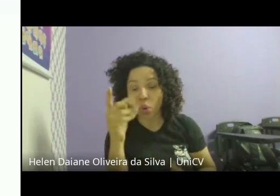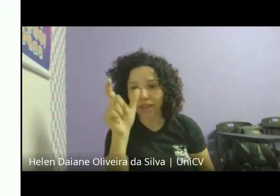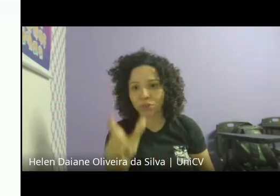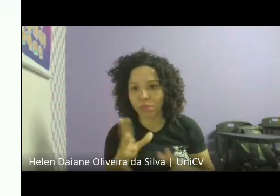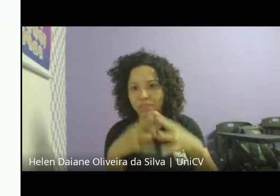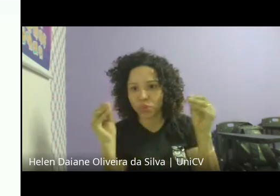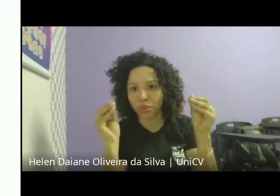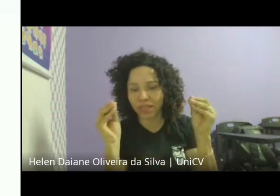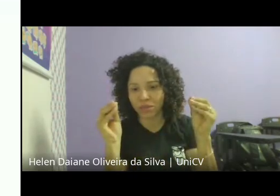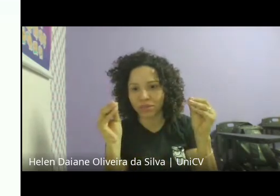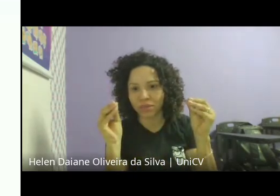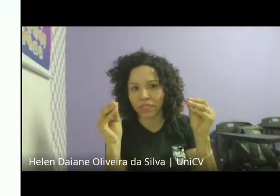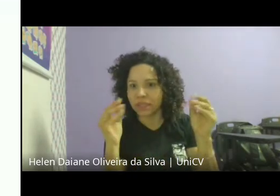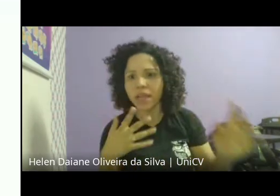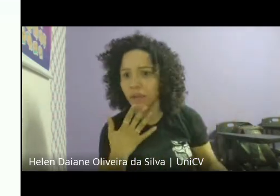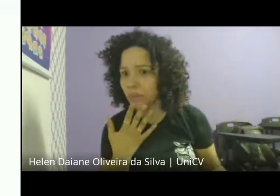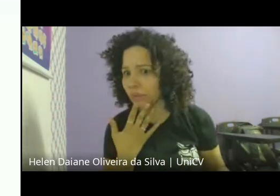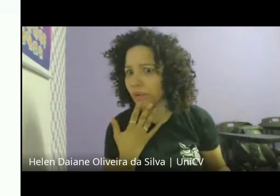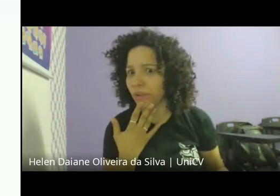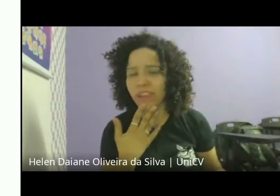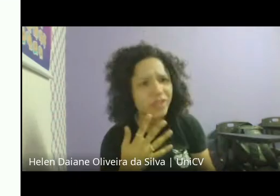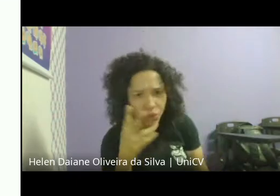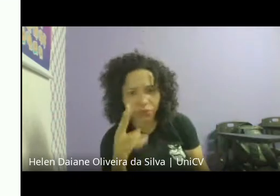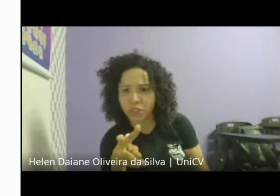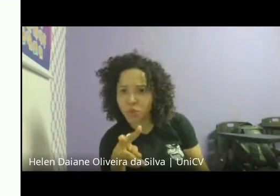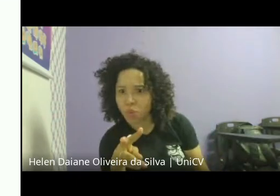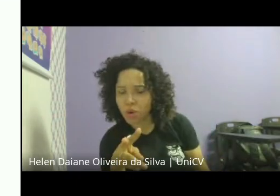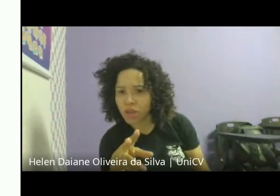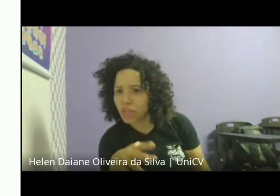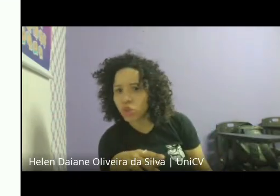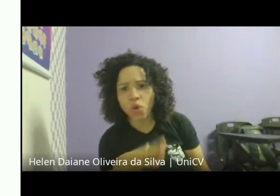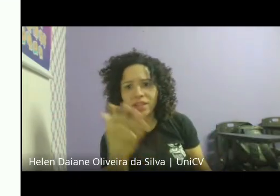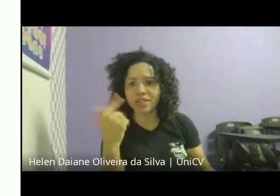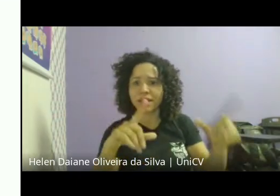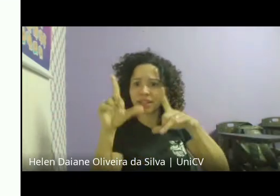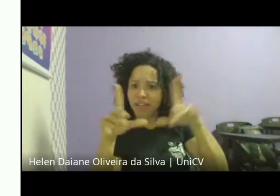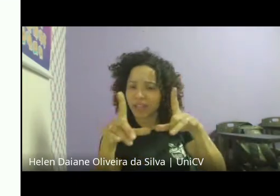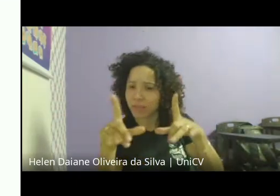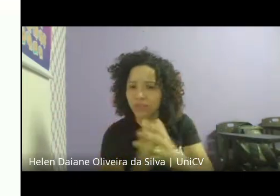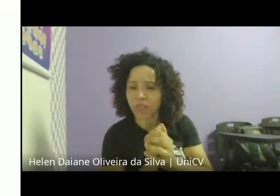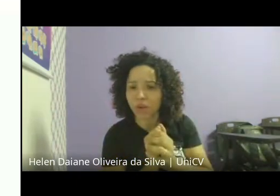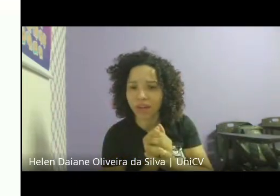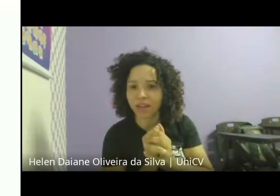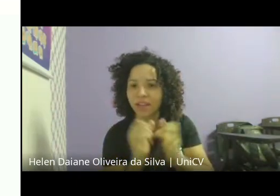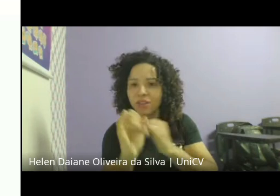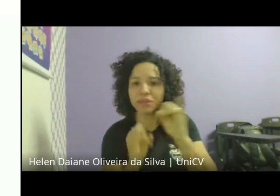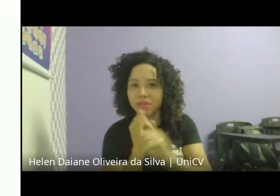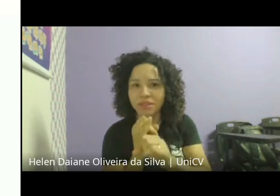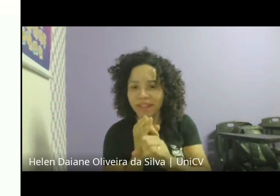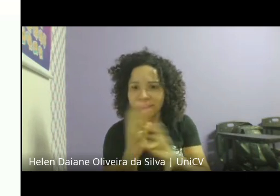daqueles 4 homens que sumiram? Não! E você não viu? Nossa, tá na TV, passando toda